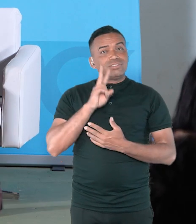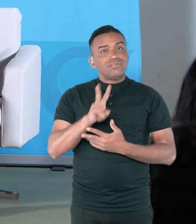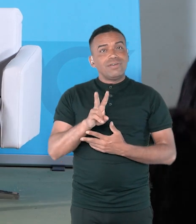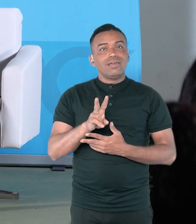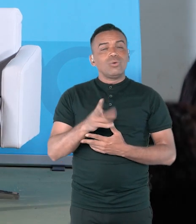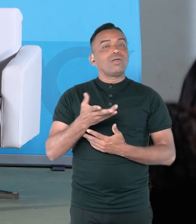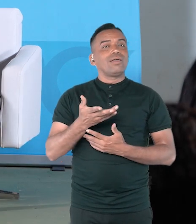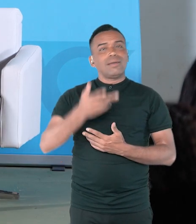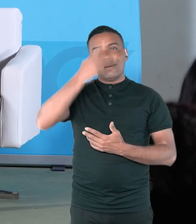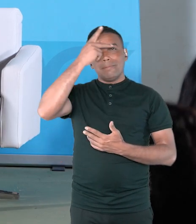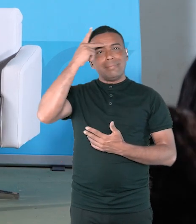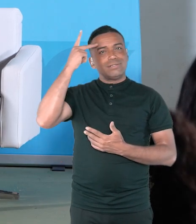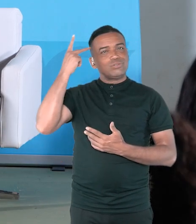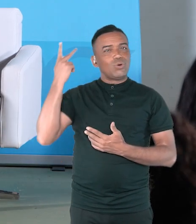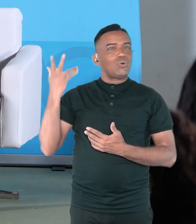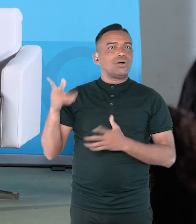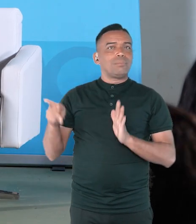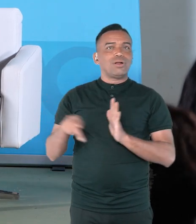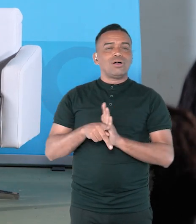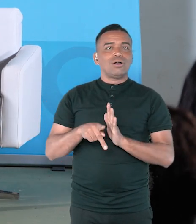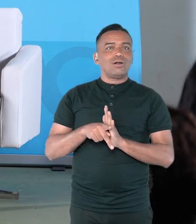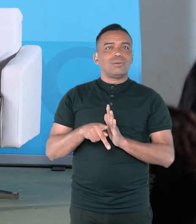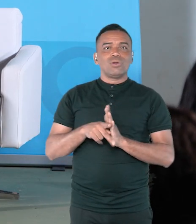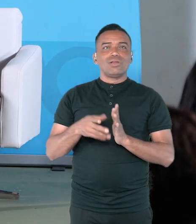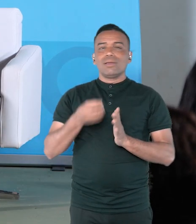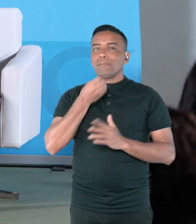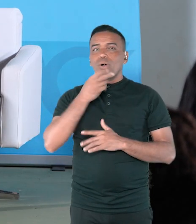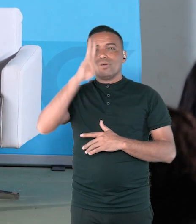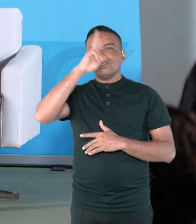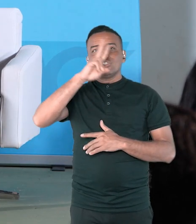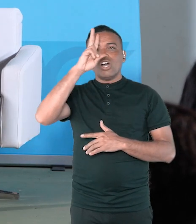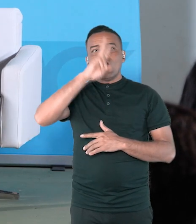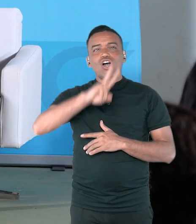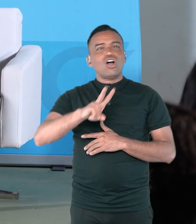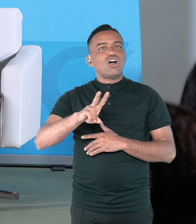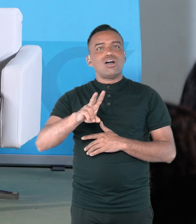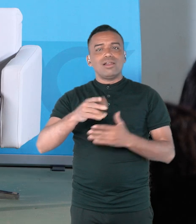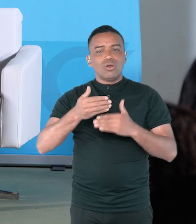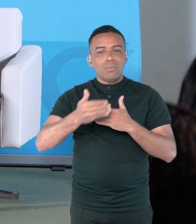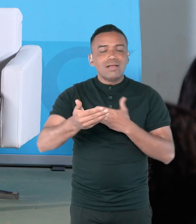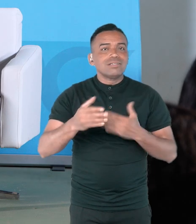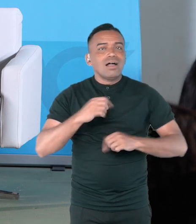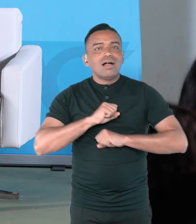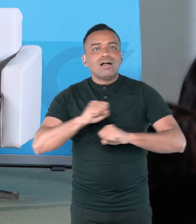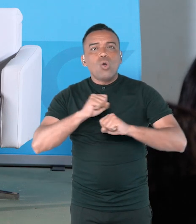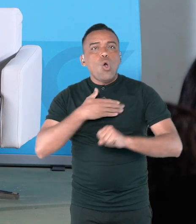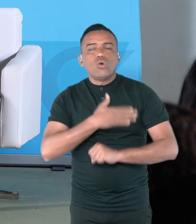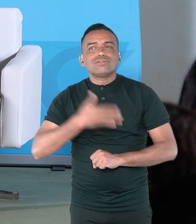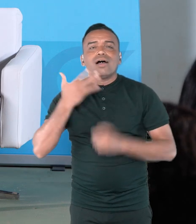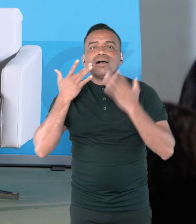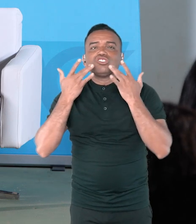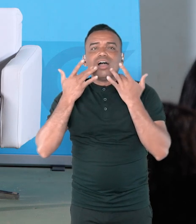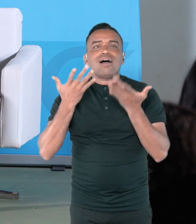E você vê uma pessoa ser capturada por uma boa história, por um bom texto, por um